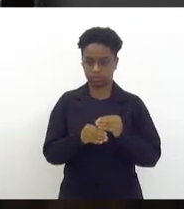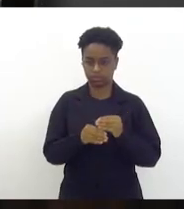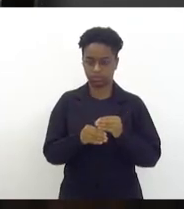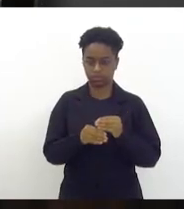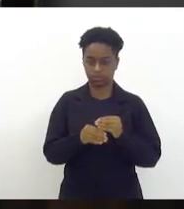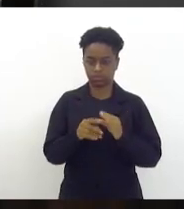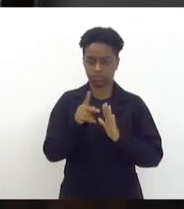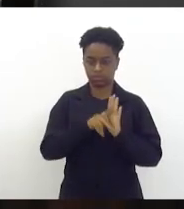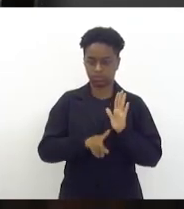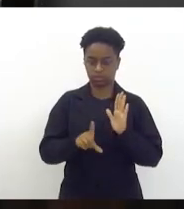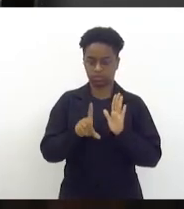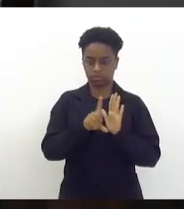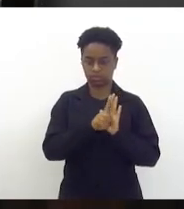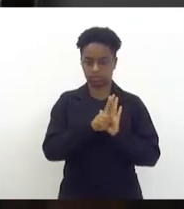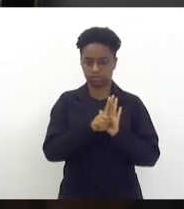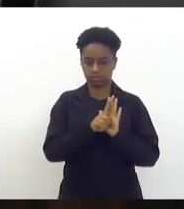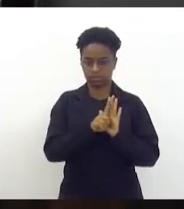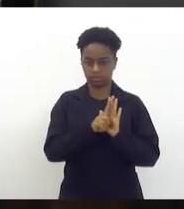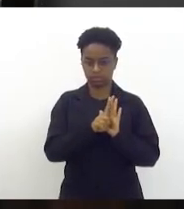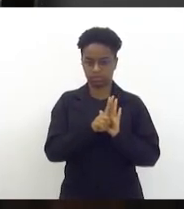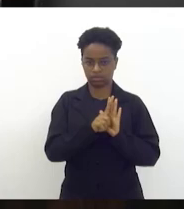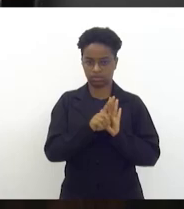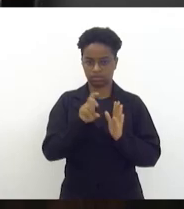do projeto de lei